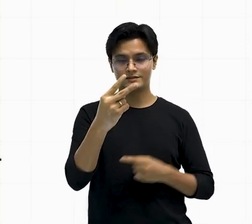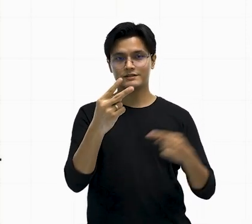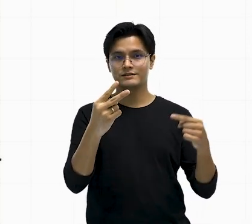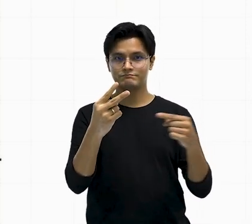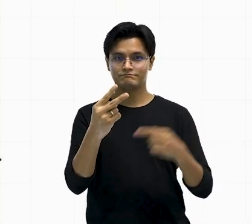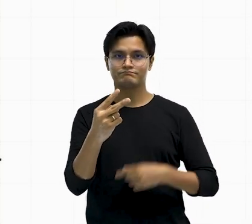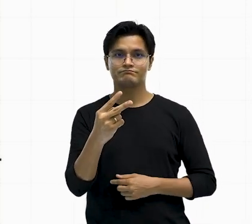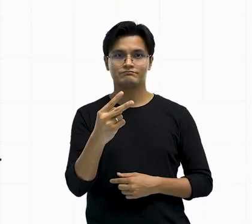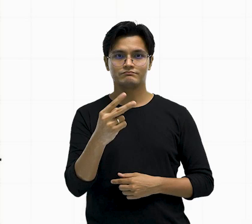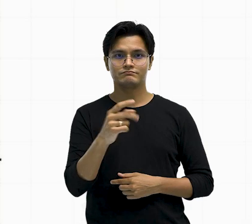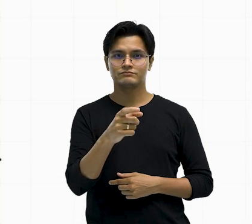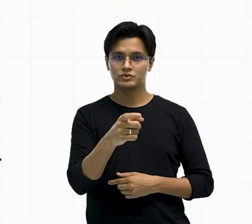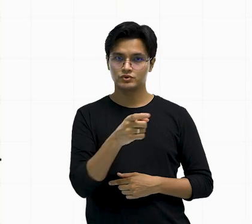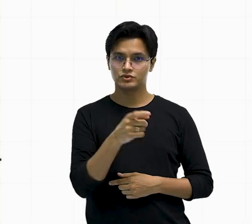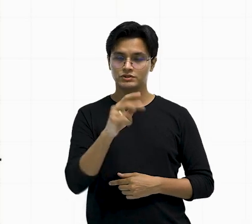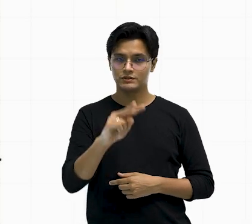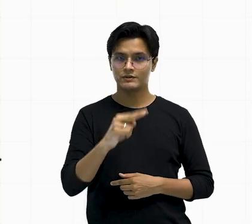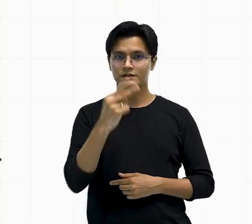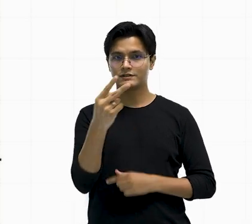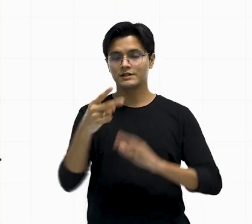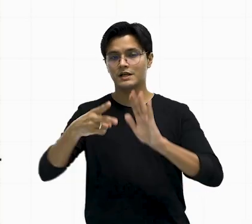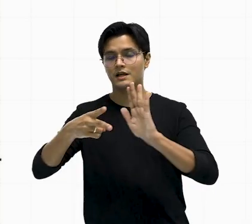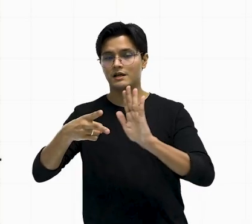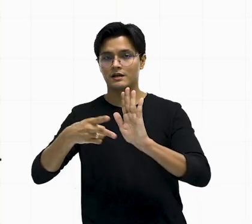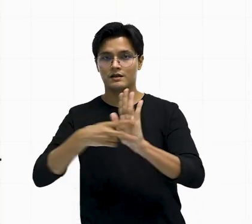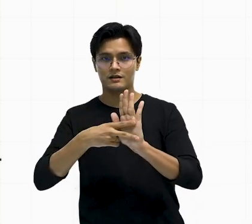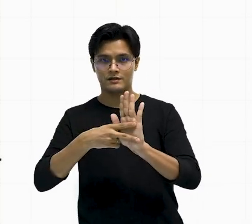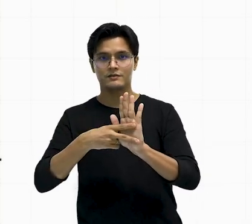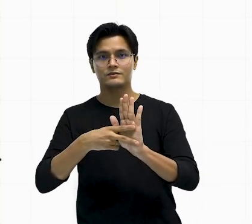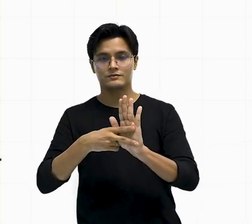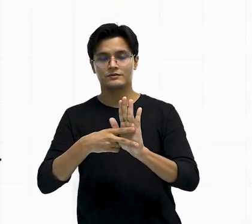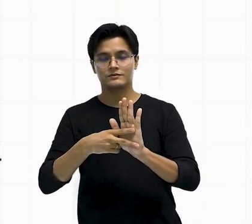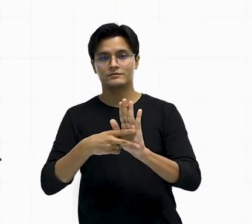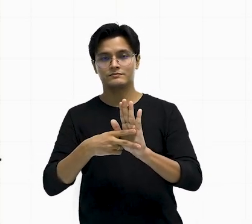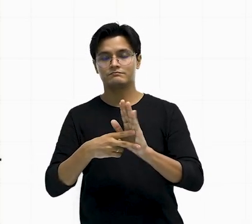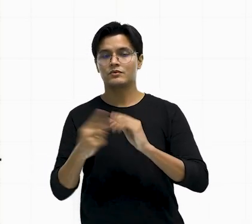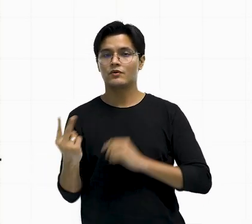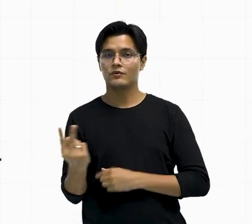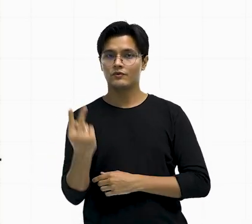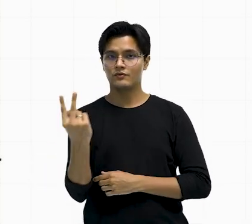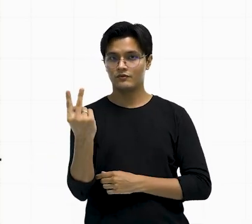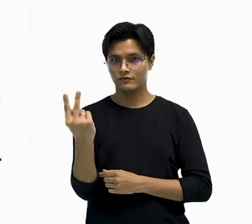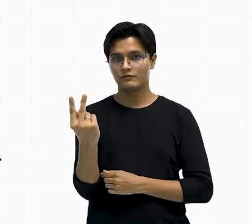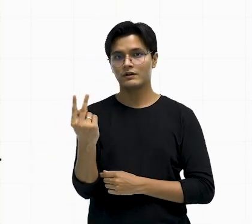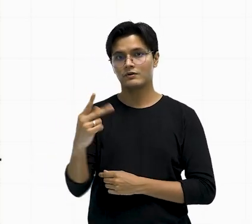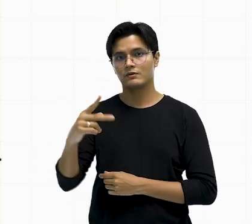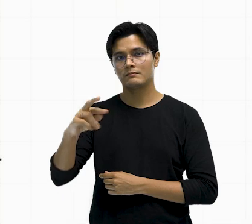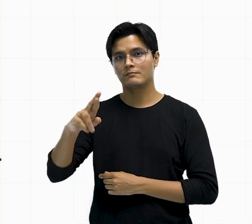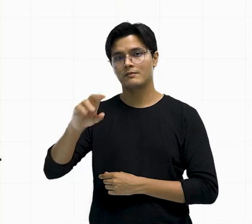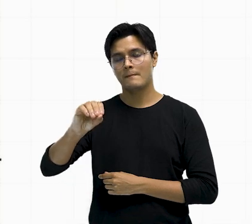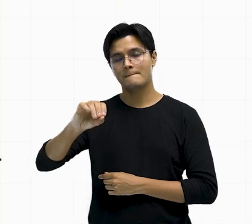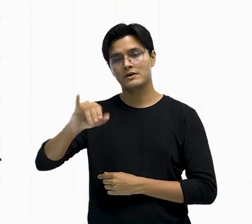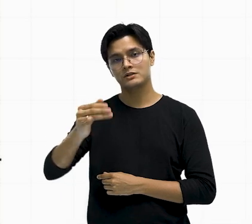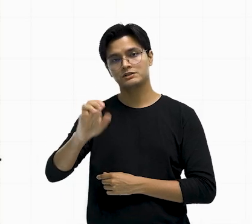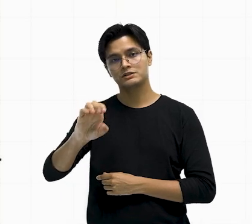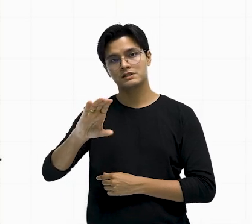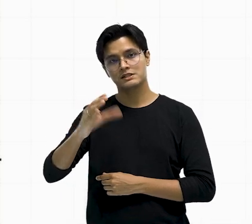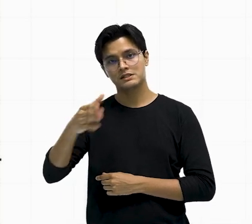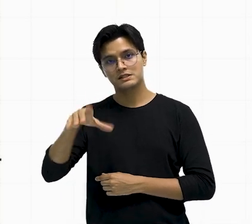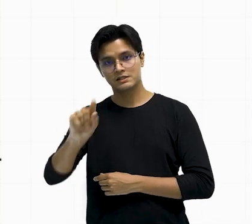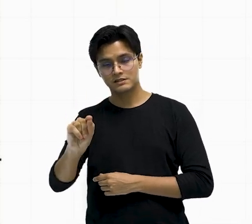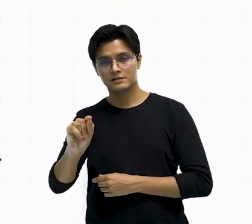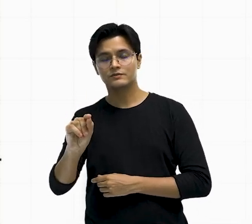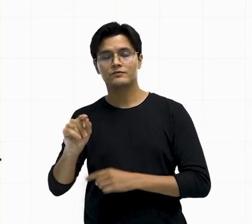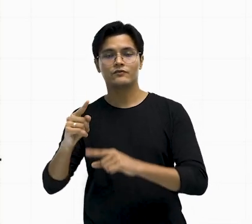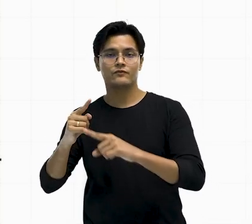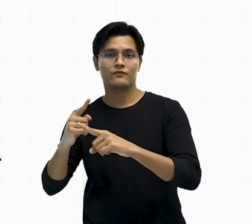elevado ao quadrado, é igual ao produto do valor da sua projeção pela